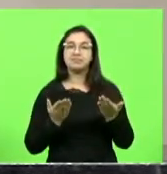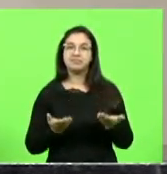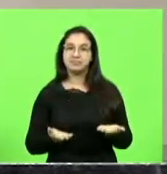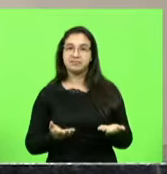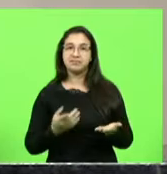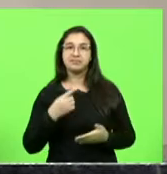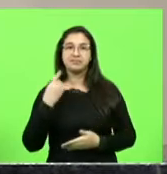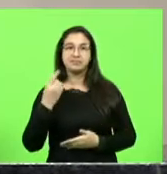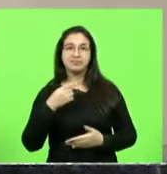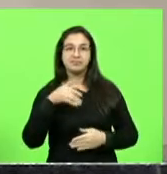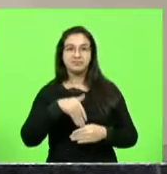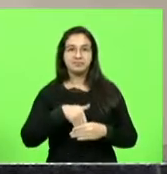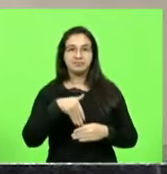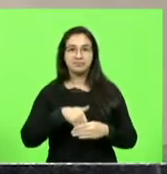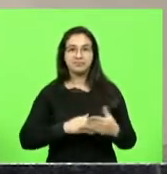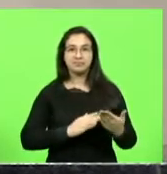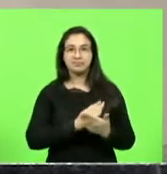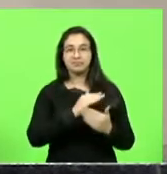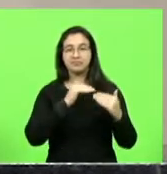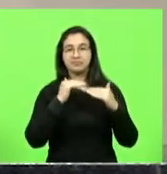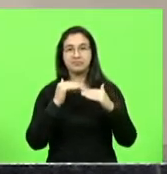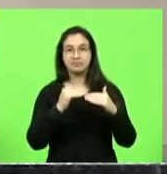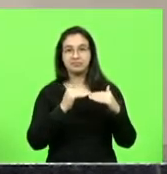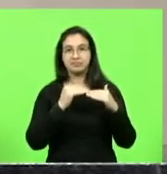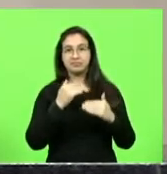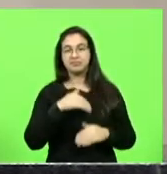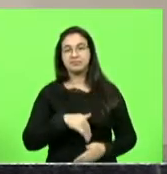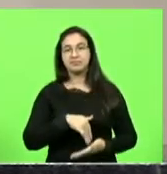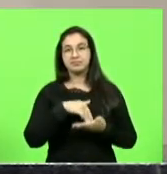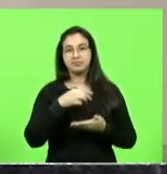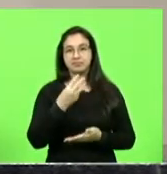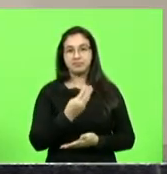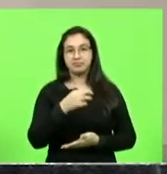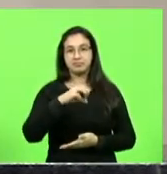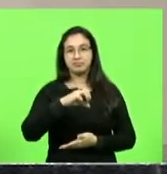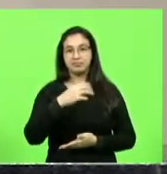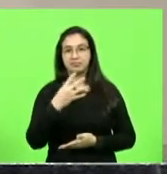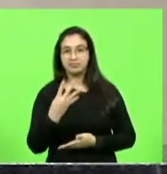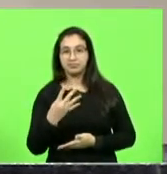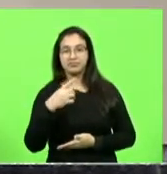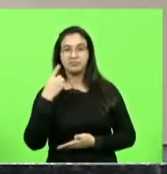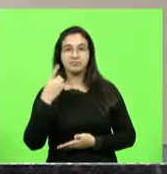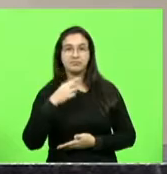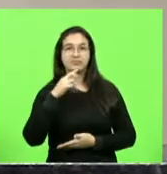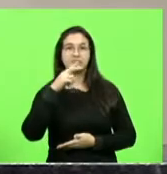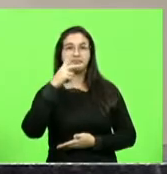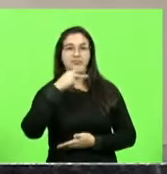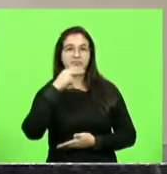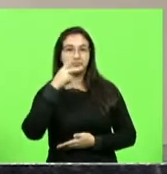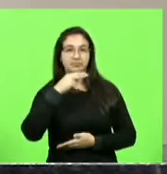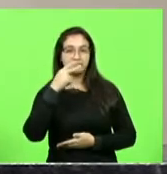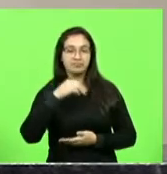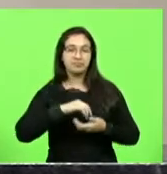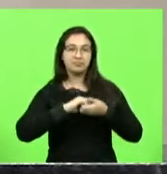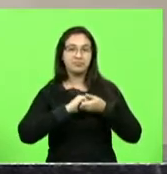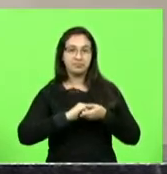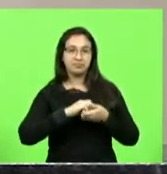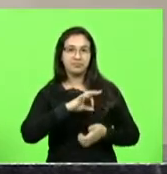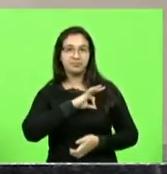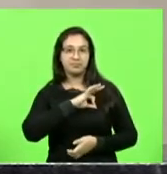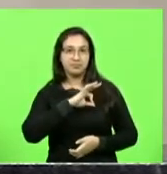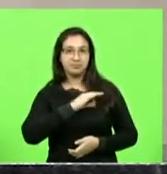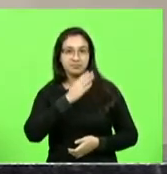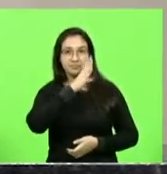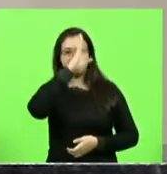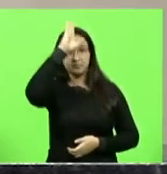como se encontra. Aprovado por unanimidade. Moção 394, autor deputado Kennedy Nunes, cumprimentando policiais e bombeiros de São Ludiero